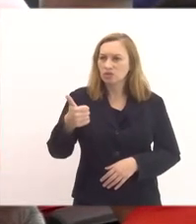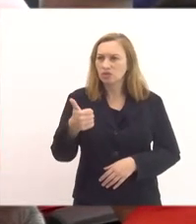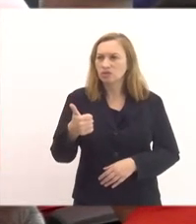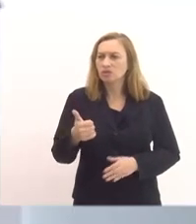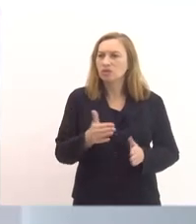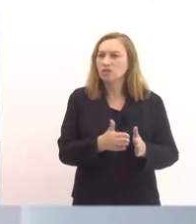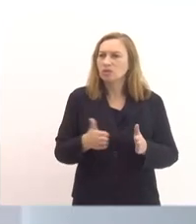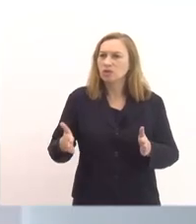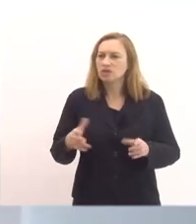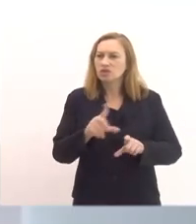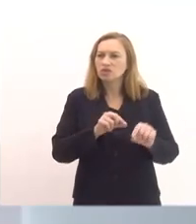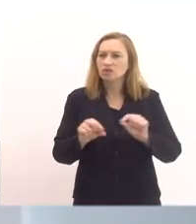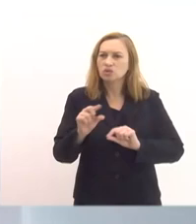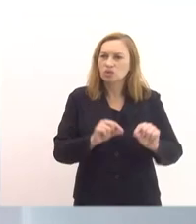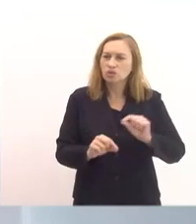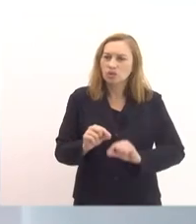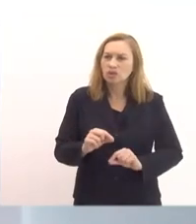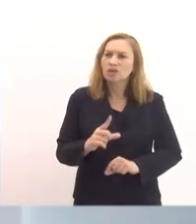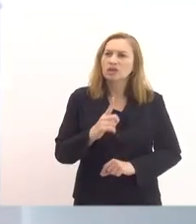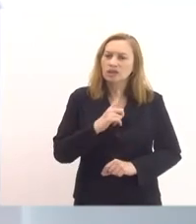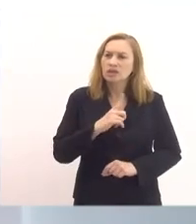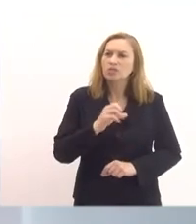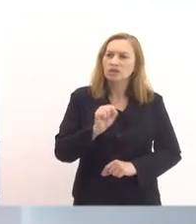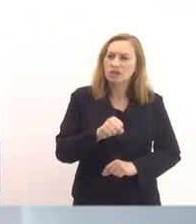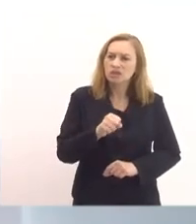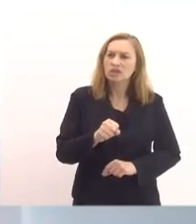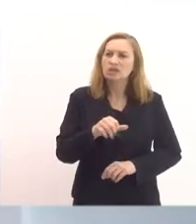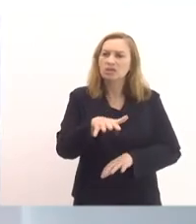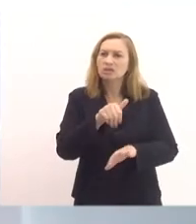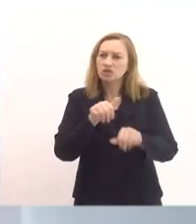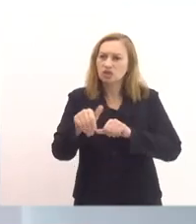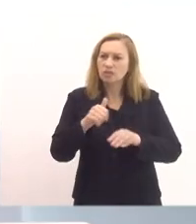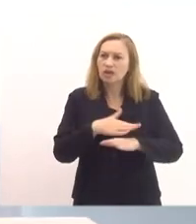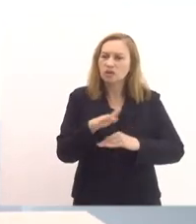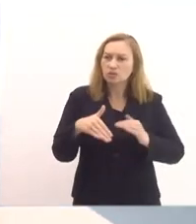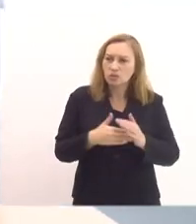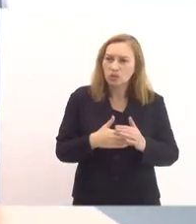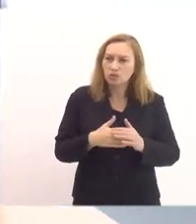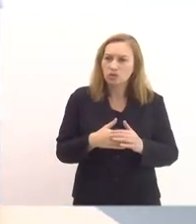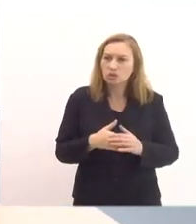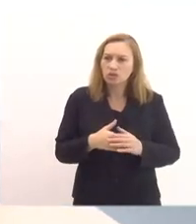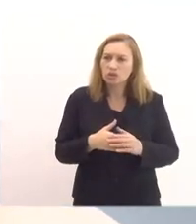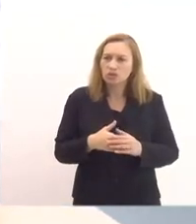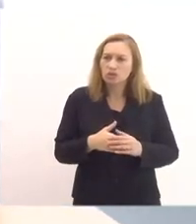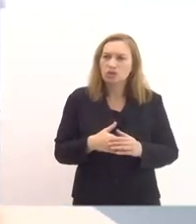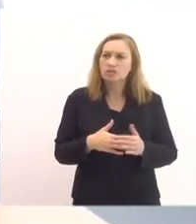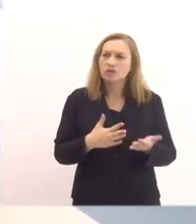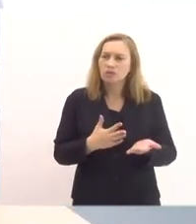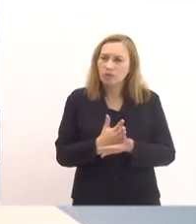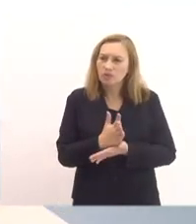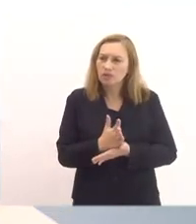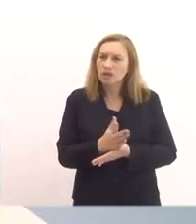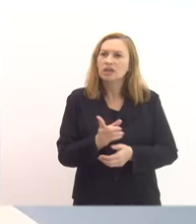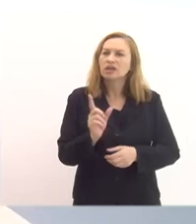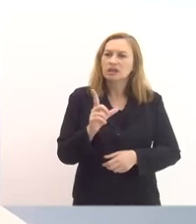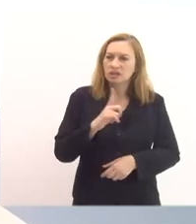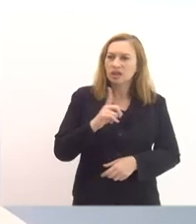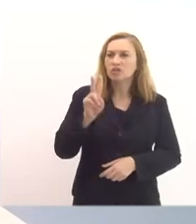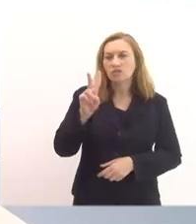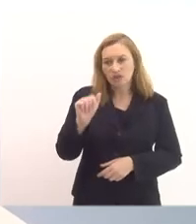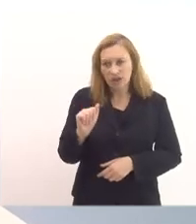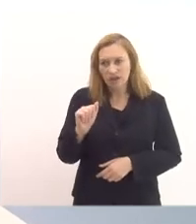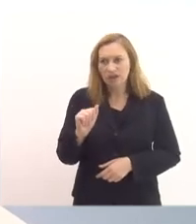processo seletivo. Nós temos sim plano de chamar todos os excedentes, né? Havendo vaga, que